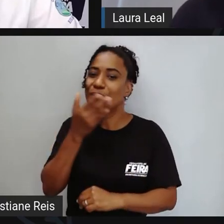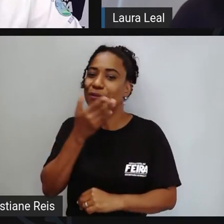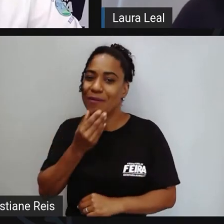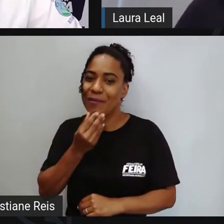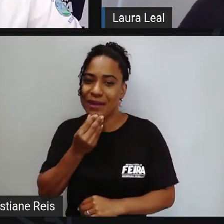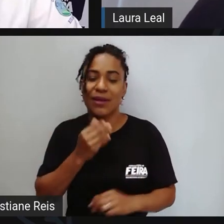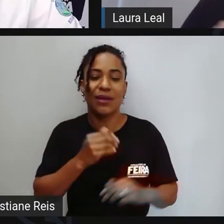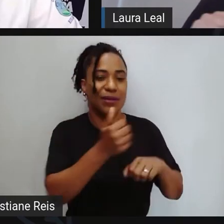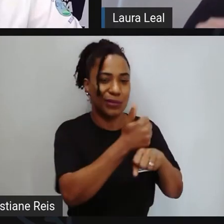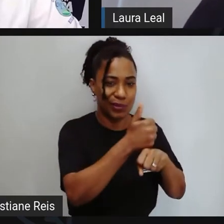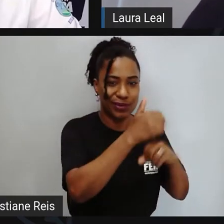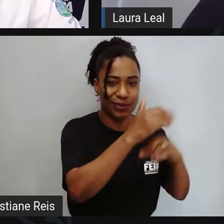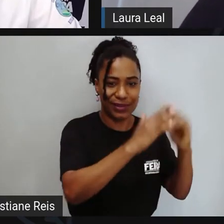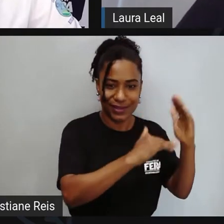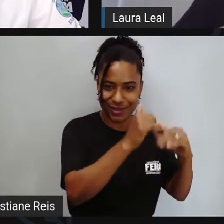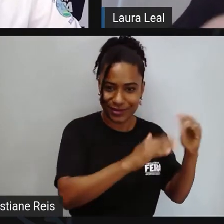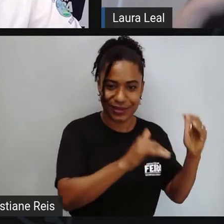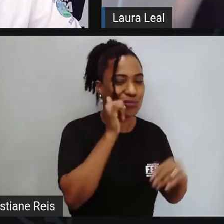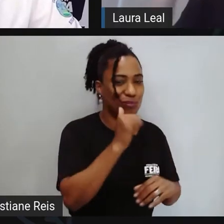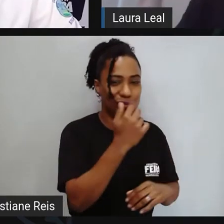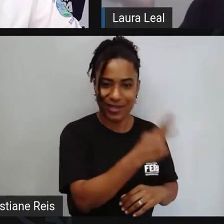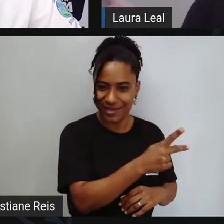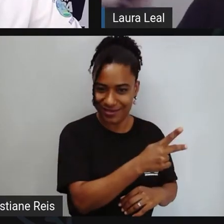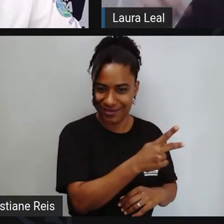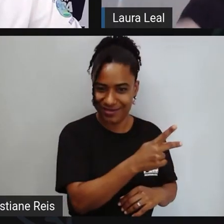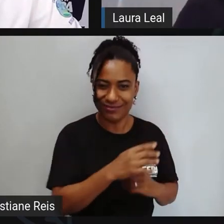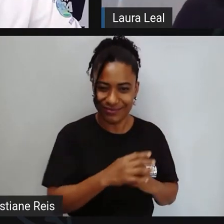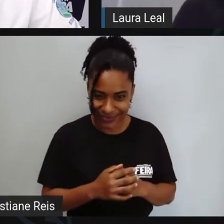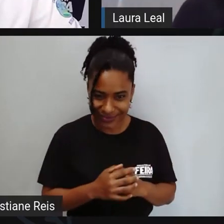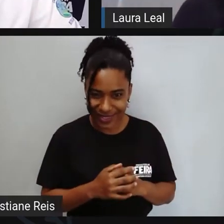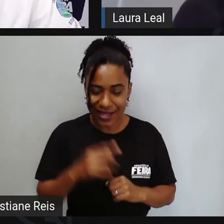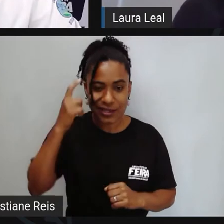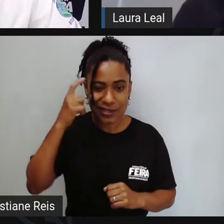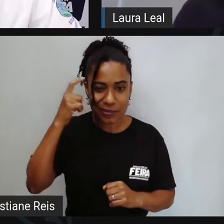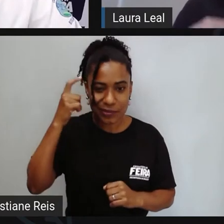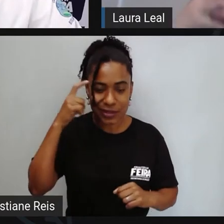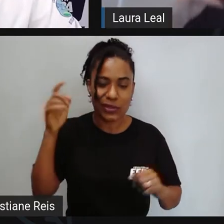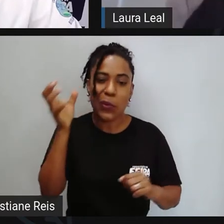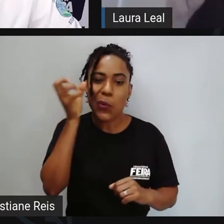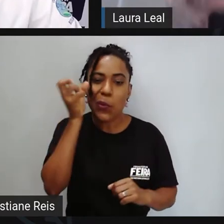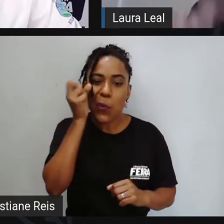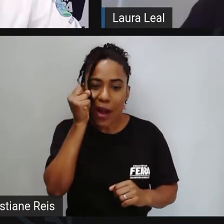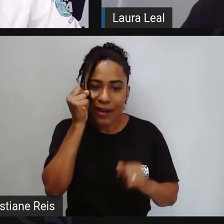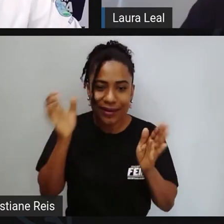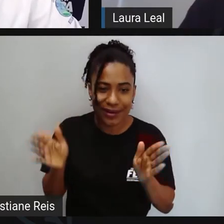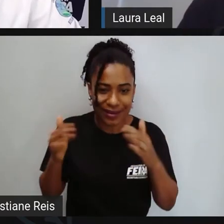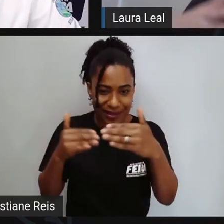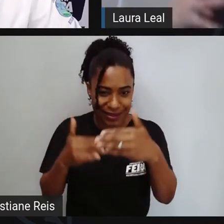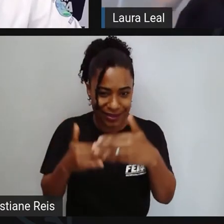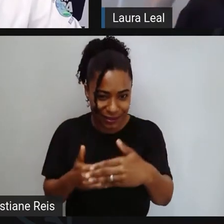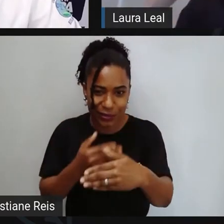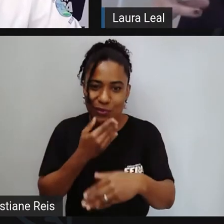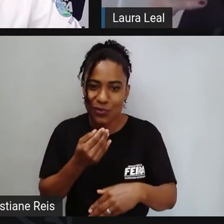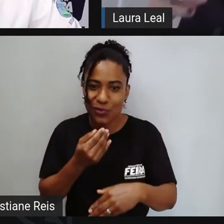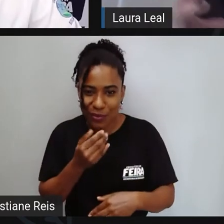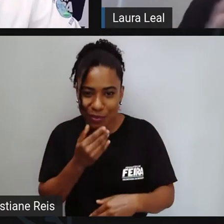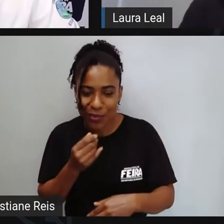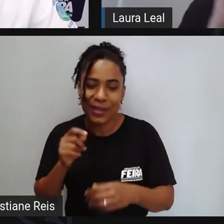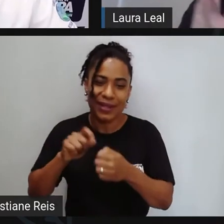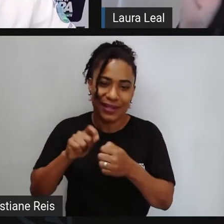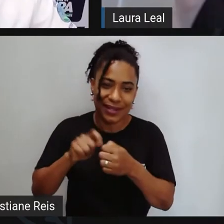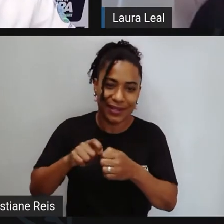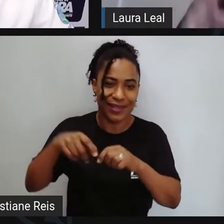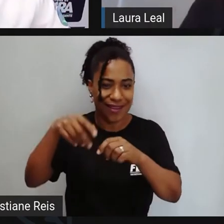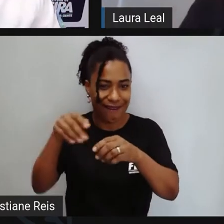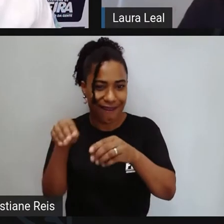de um menino é um quarto que vai ter ferramentas para montar carro, vai ter peças de Lego, vai ter coisas para